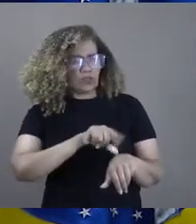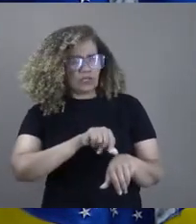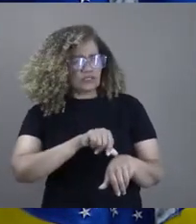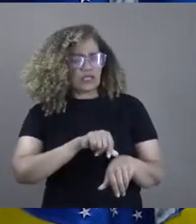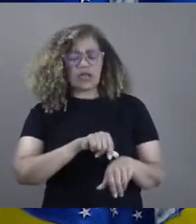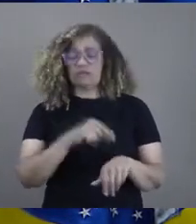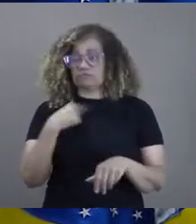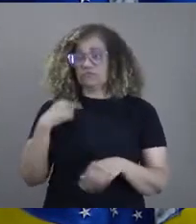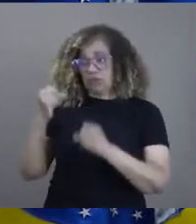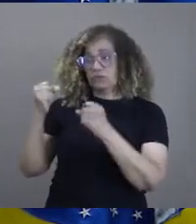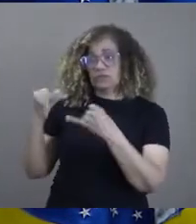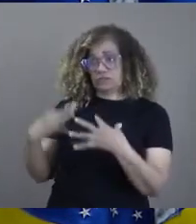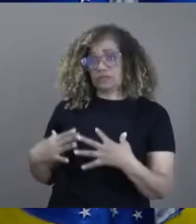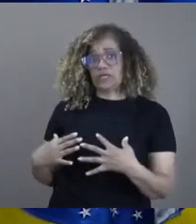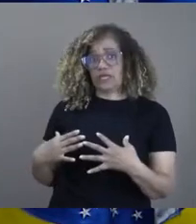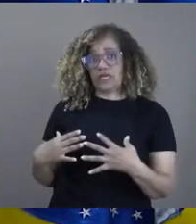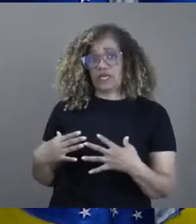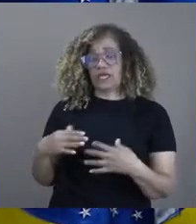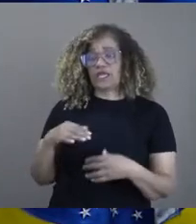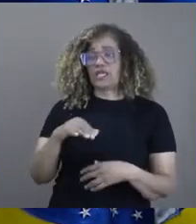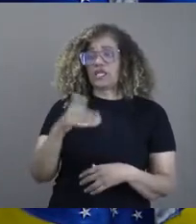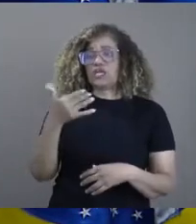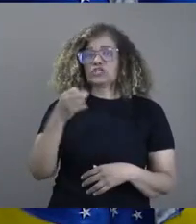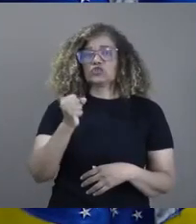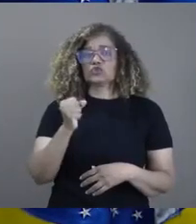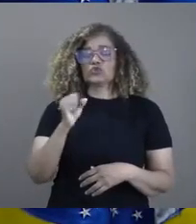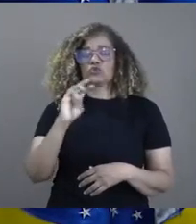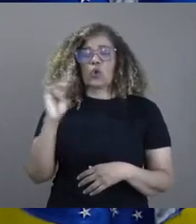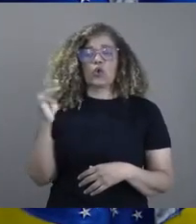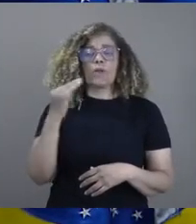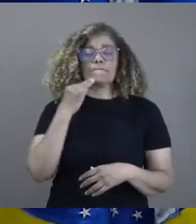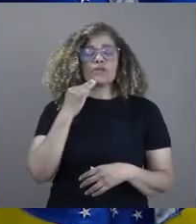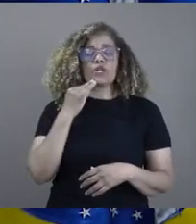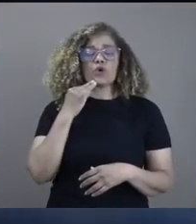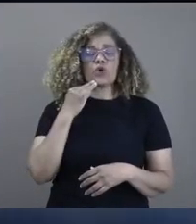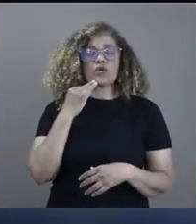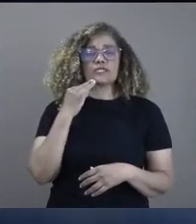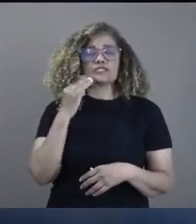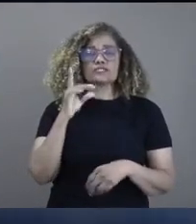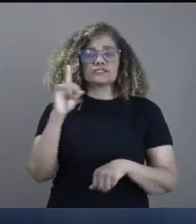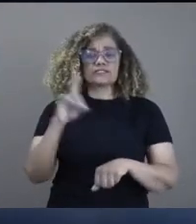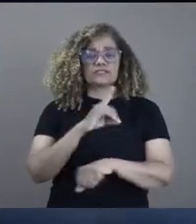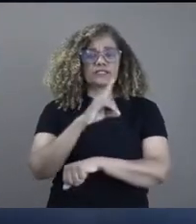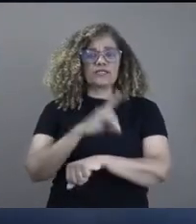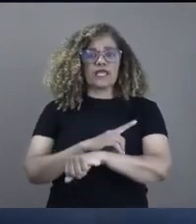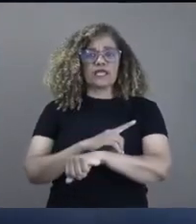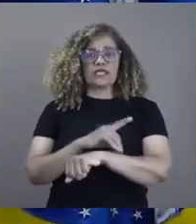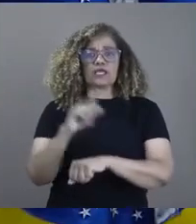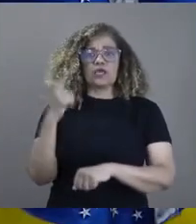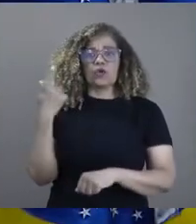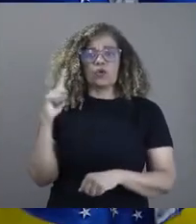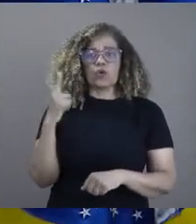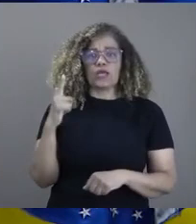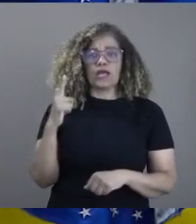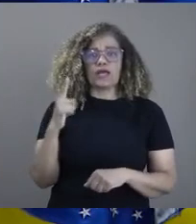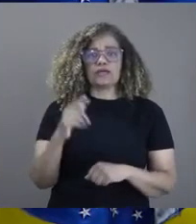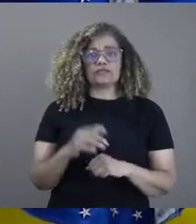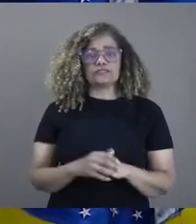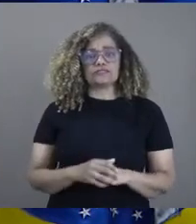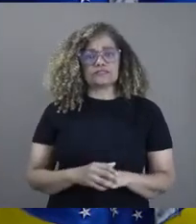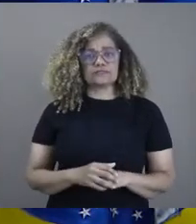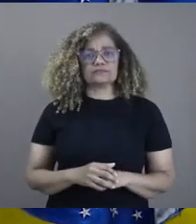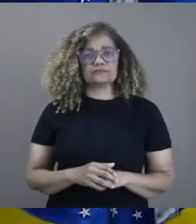Senador Chico 18 milhões para dengue lá em Goiás a nossa preocupação né E graças a